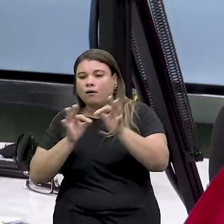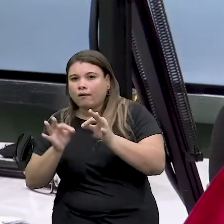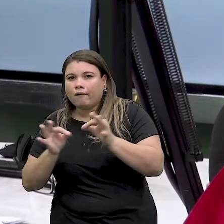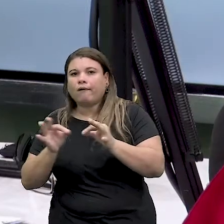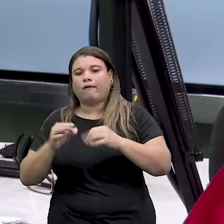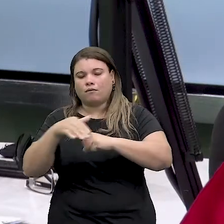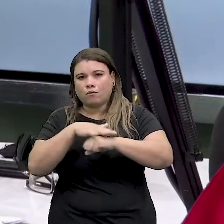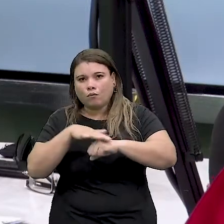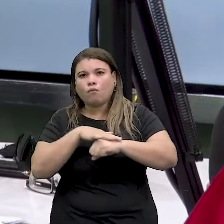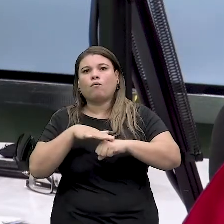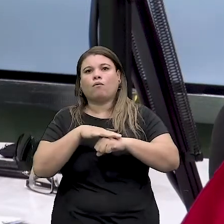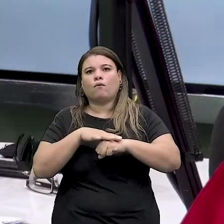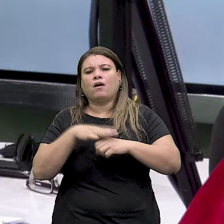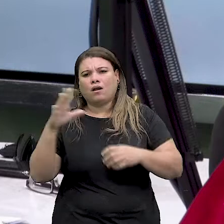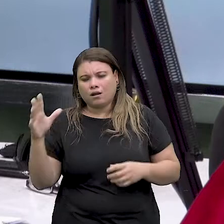industrial, né,